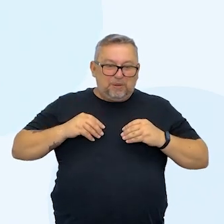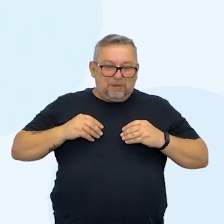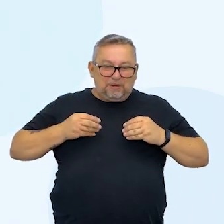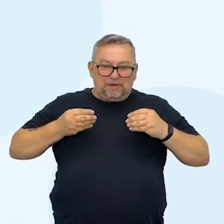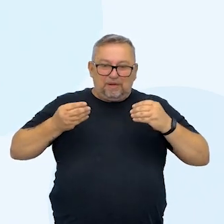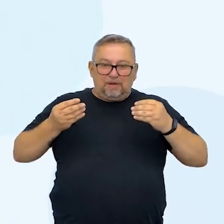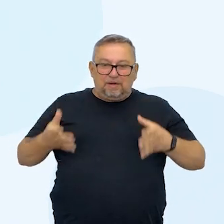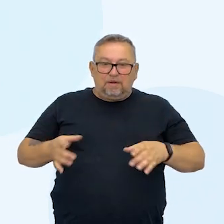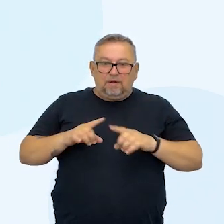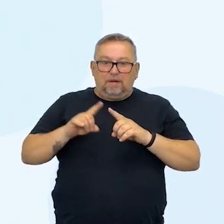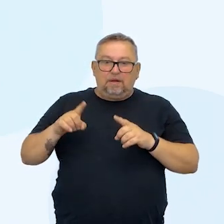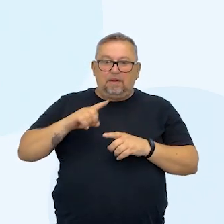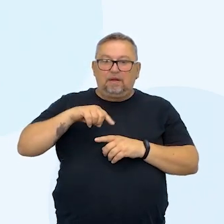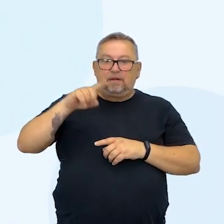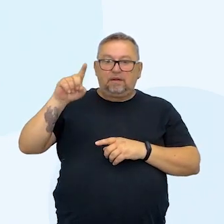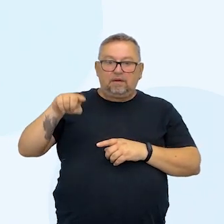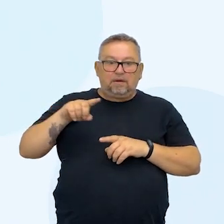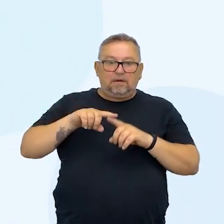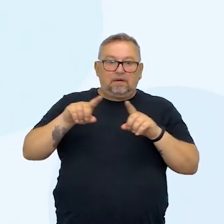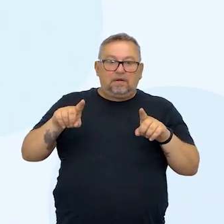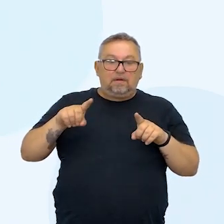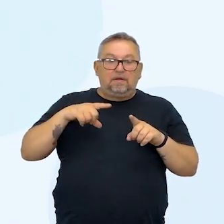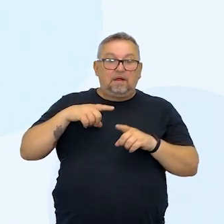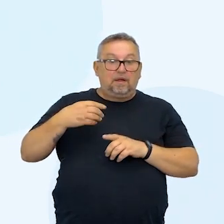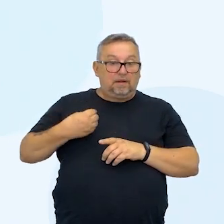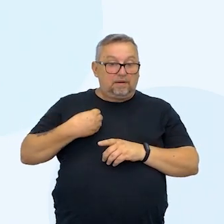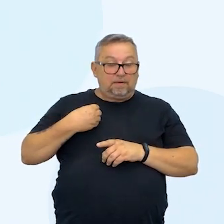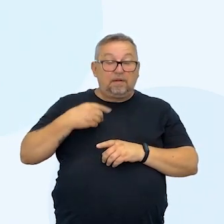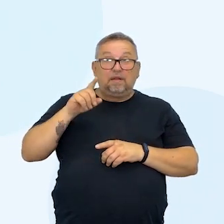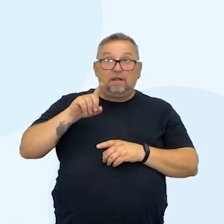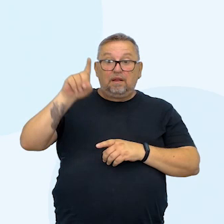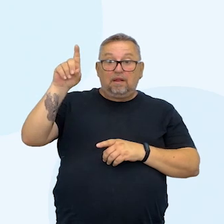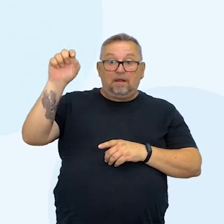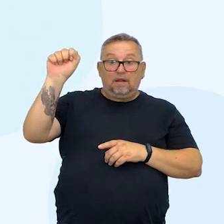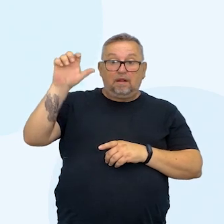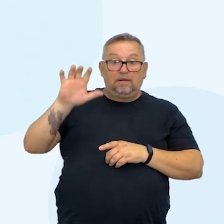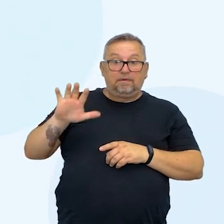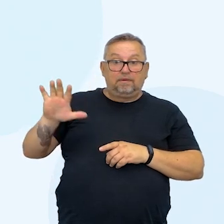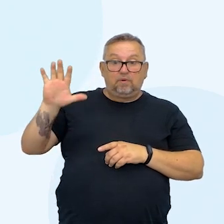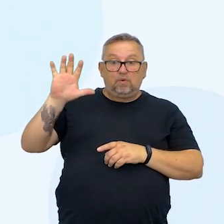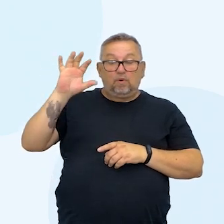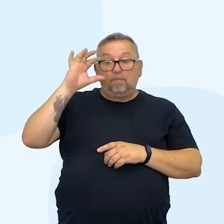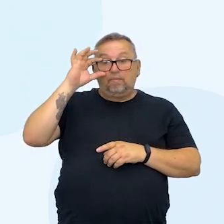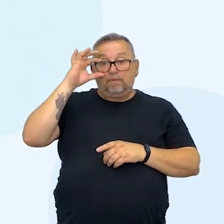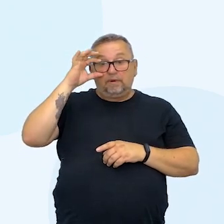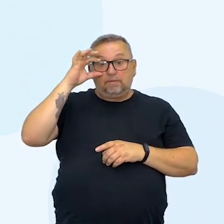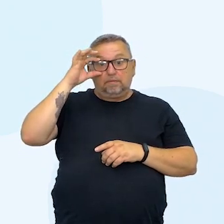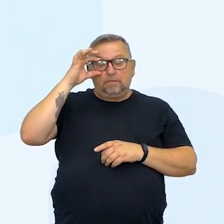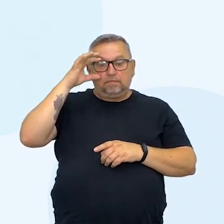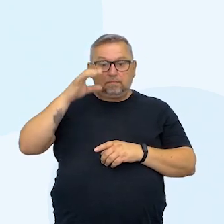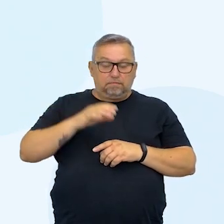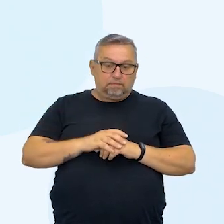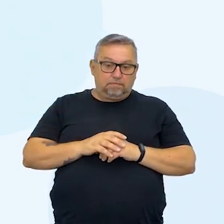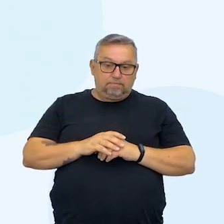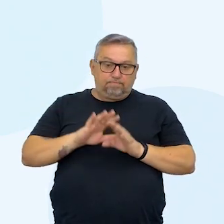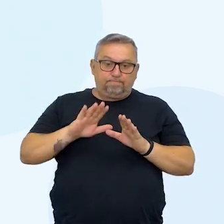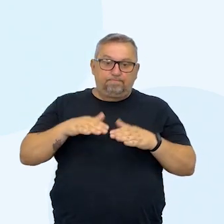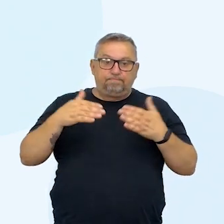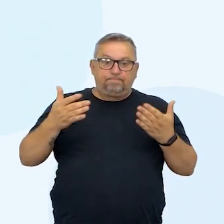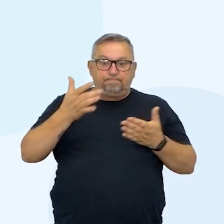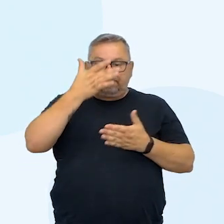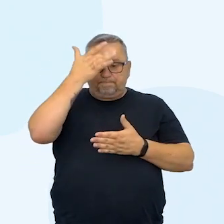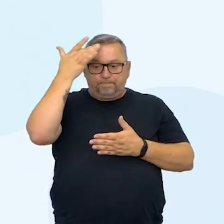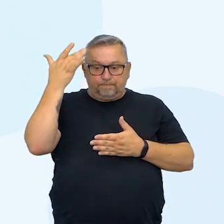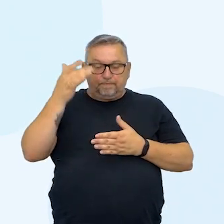endossadas pelas ditas ciências ou pseudociências da época advindas da Europa. Então,